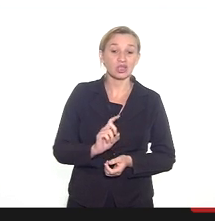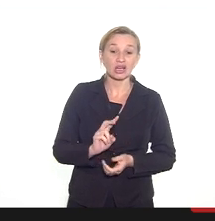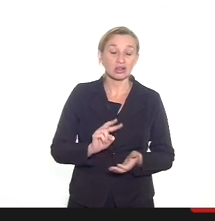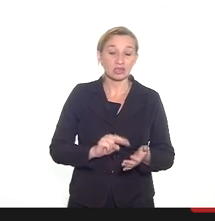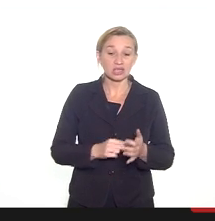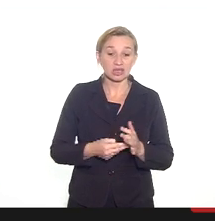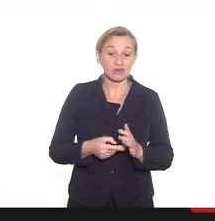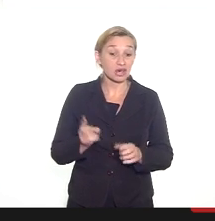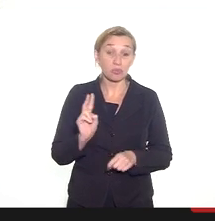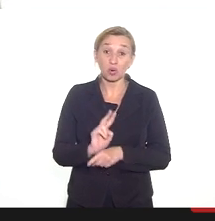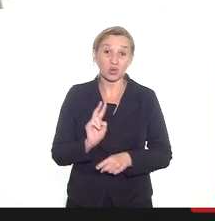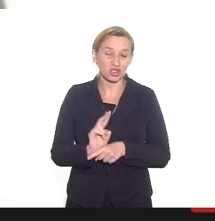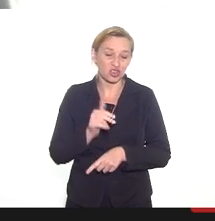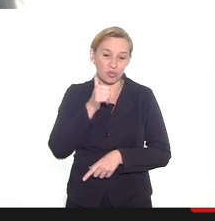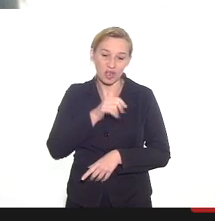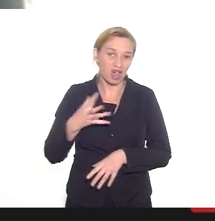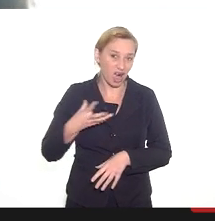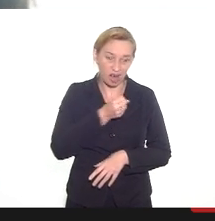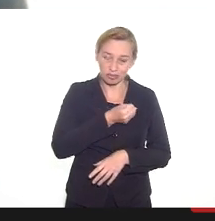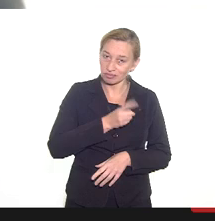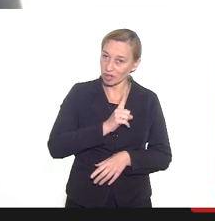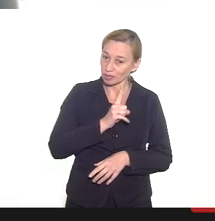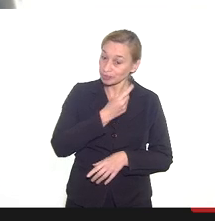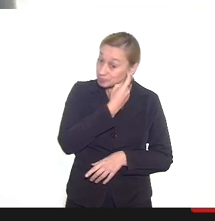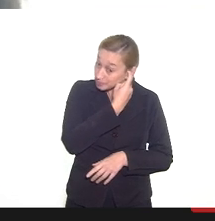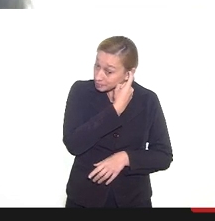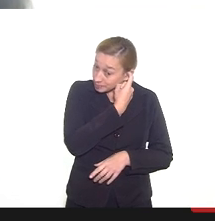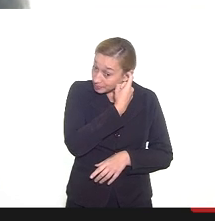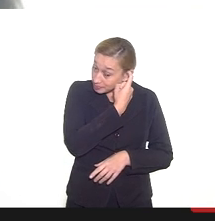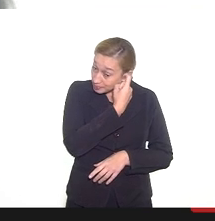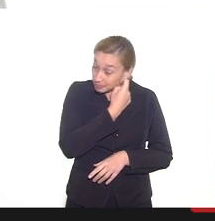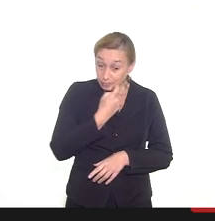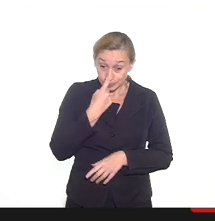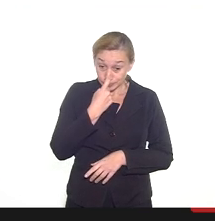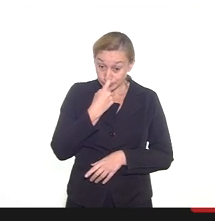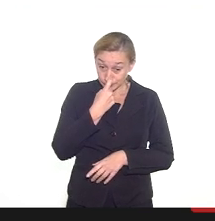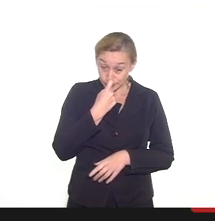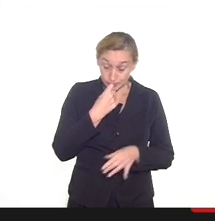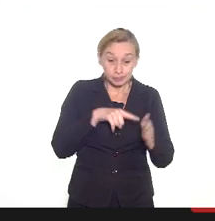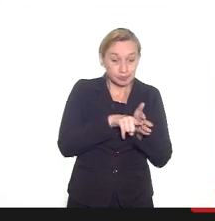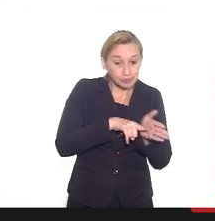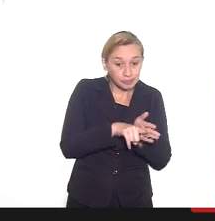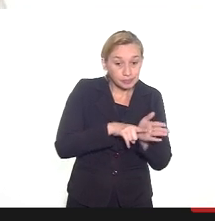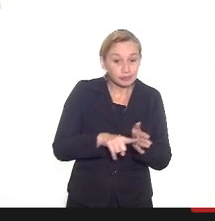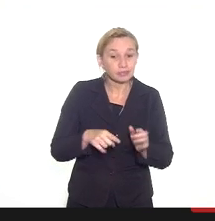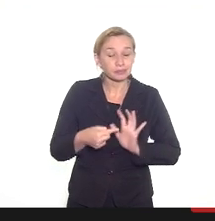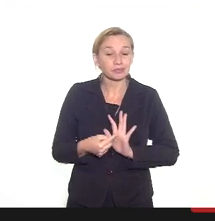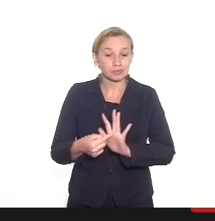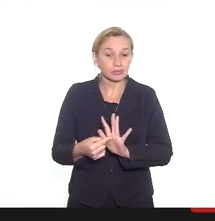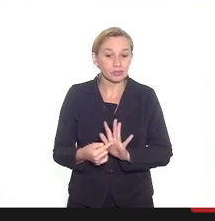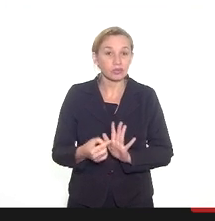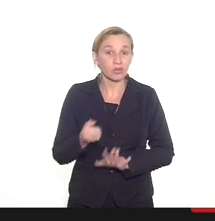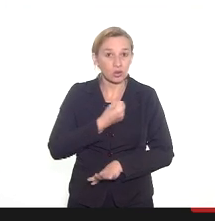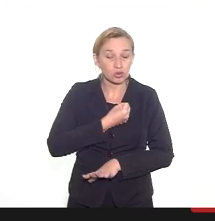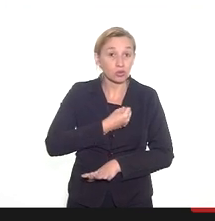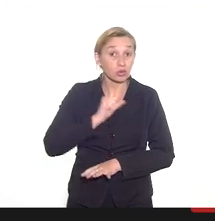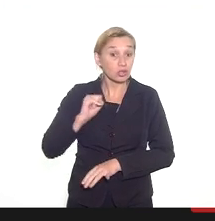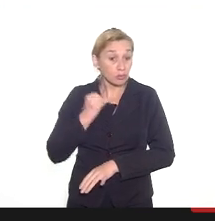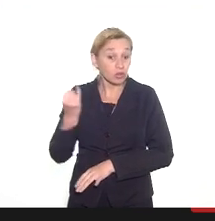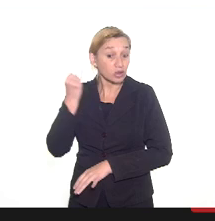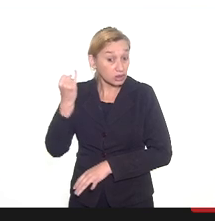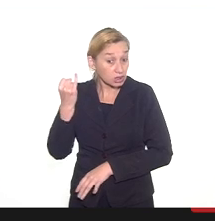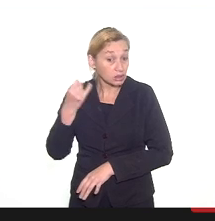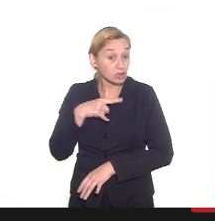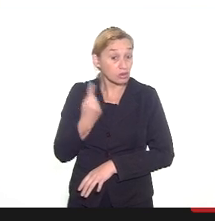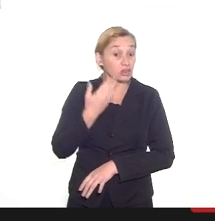medida protetiva de urgência, tá? Então, a pesquisa também confirmou, e aí um dado, Aduny, muito importante, que a